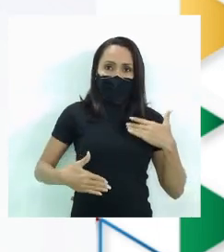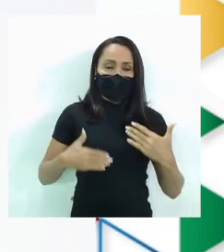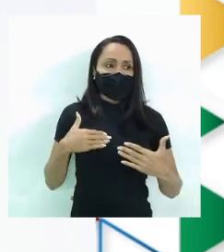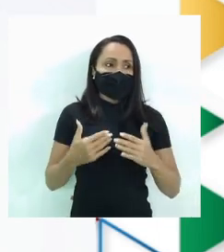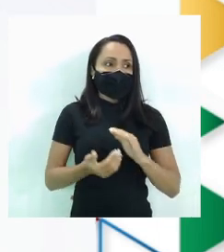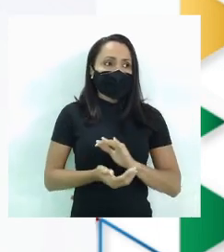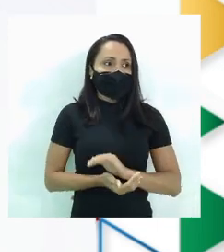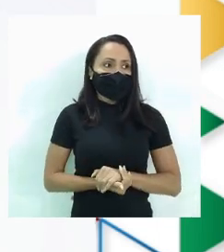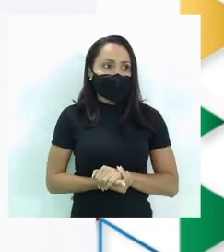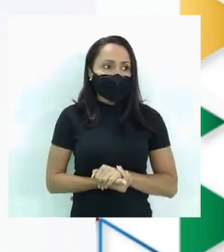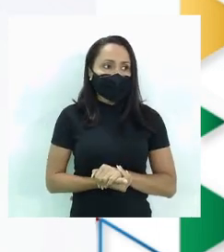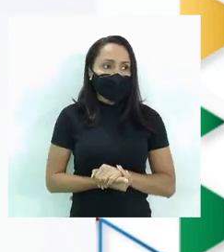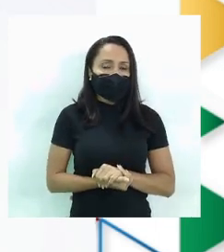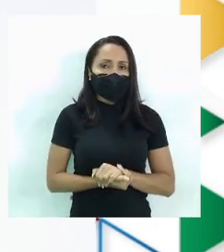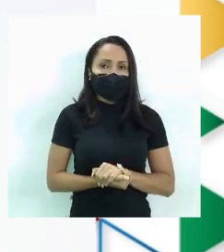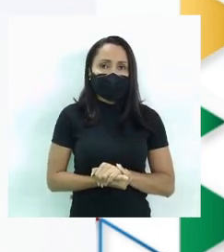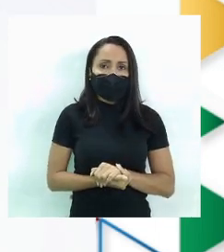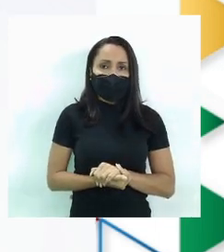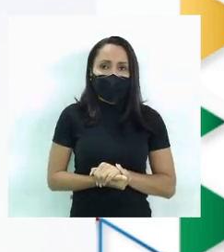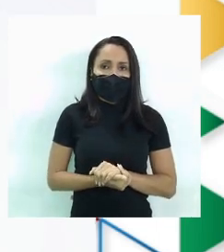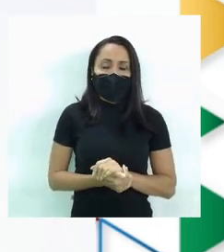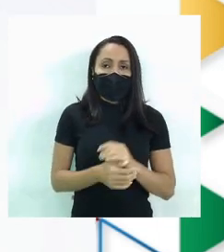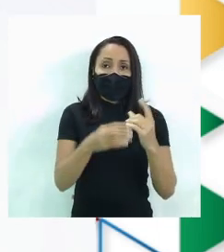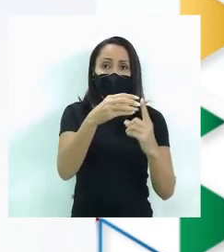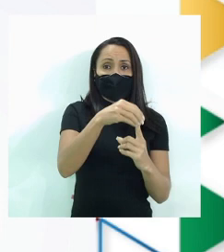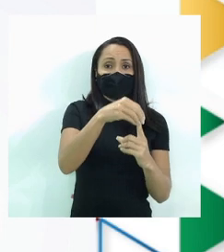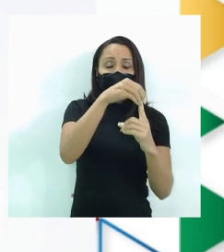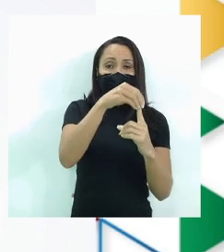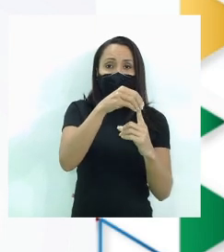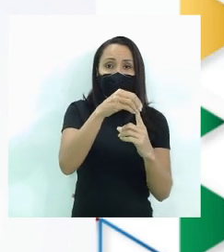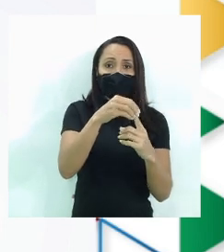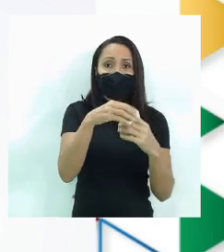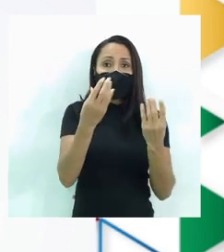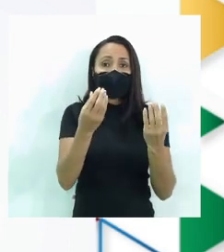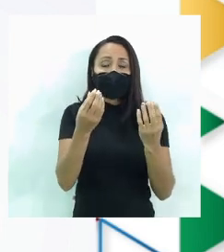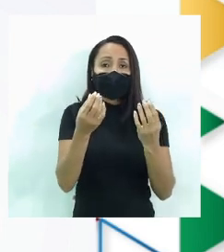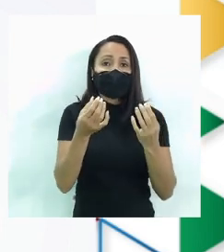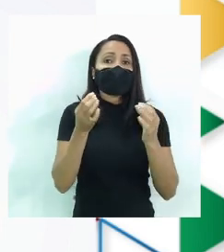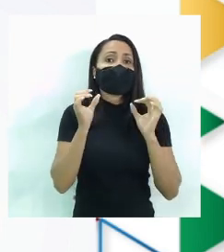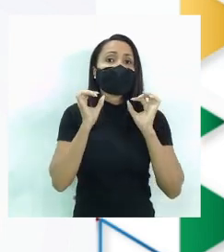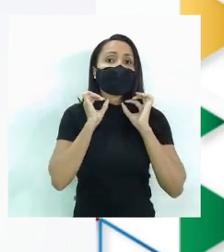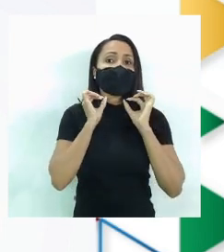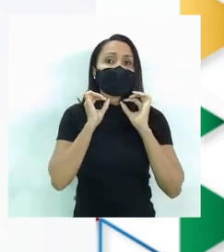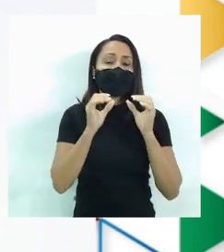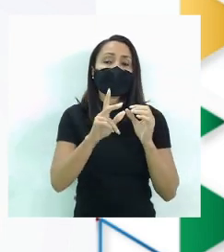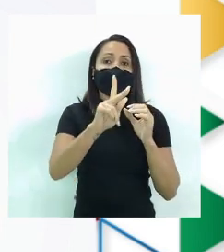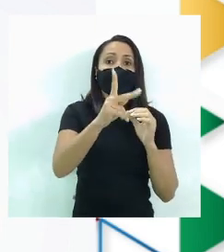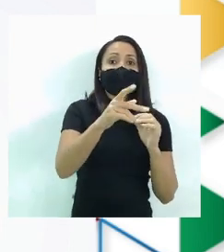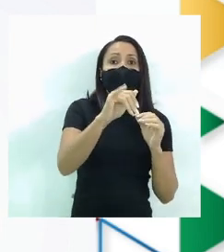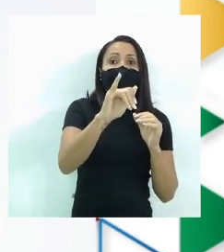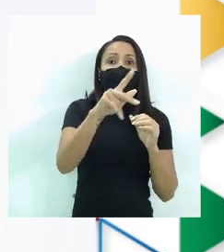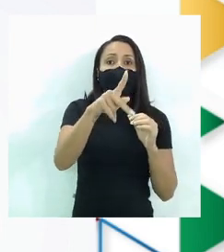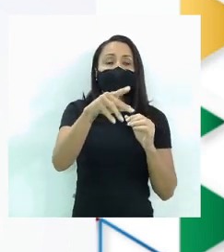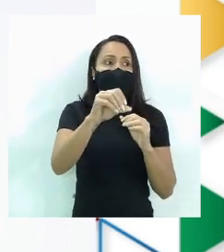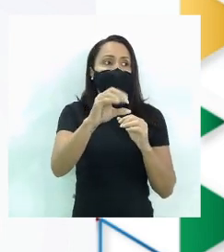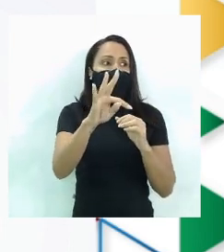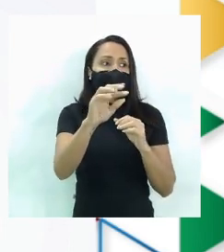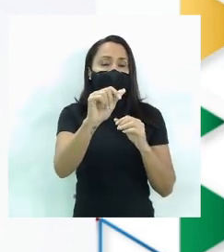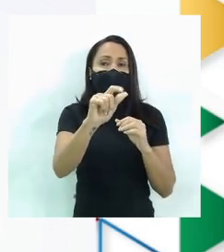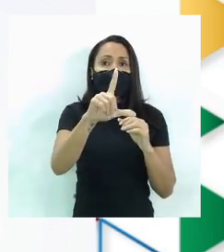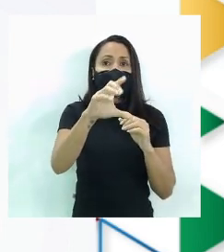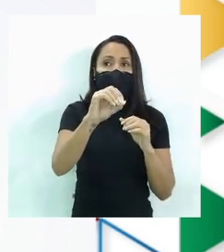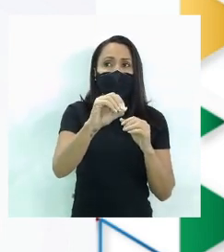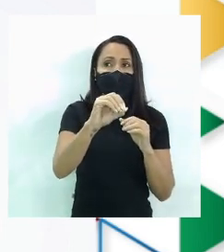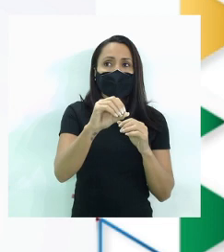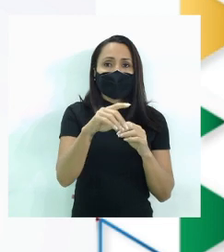lá. As principais glândulas endócrinas humanas. Nós temos o hipotálamo. O hipotálamo